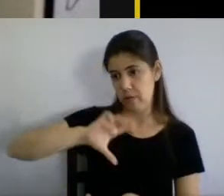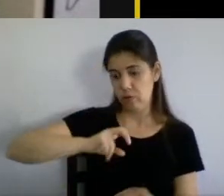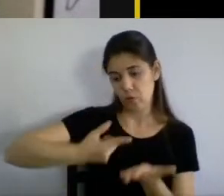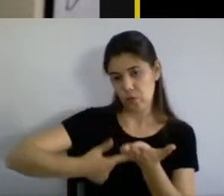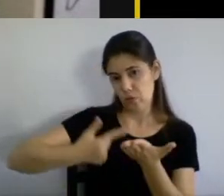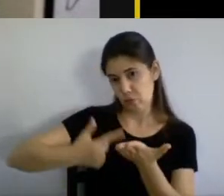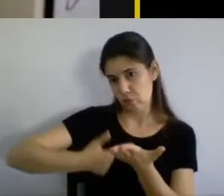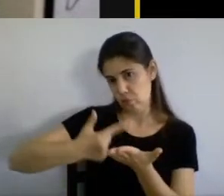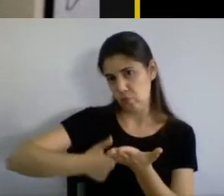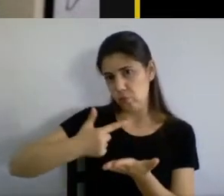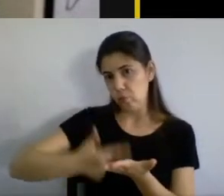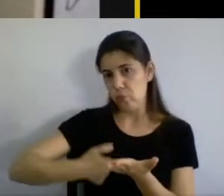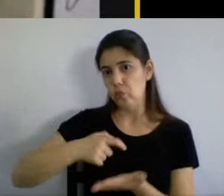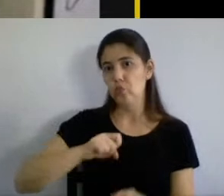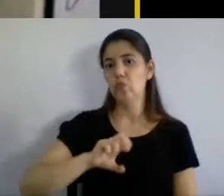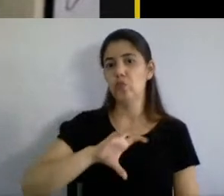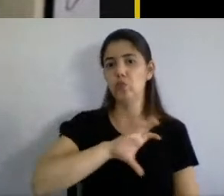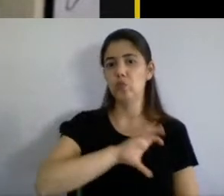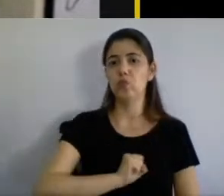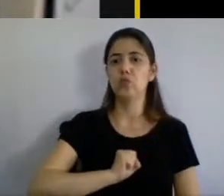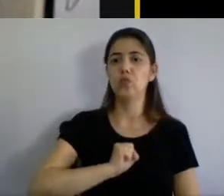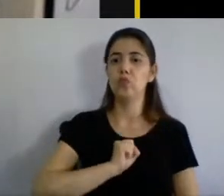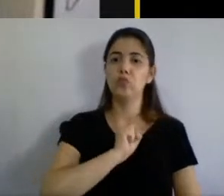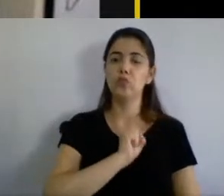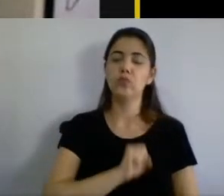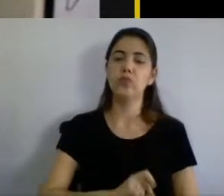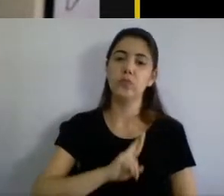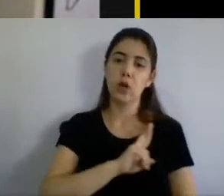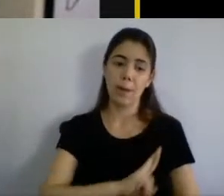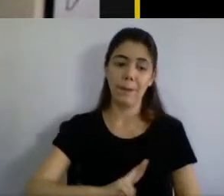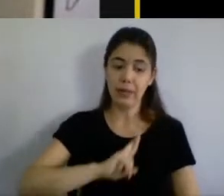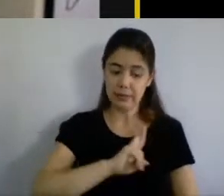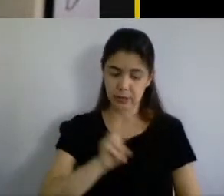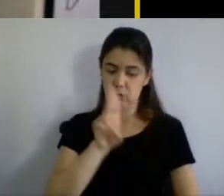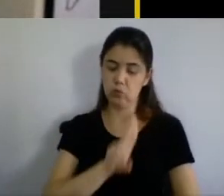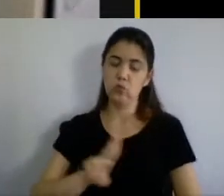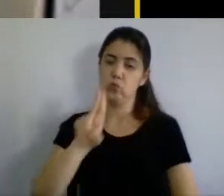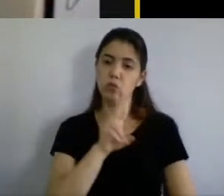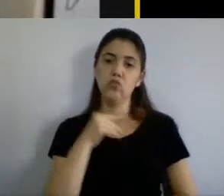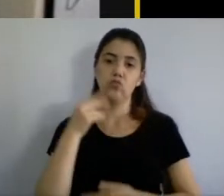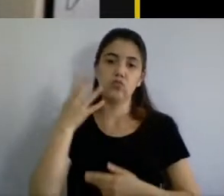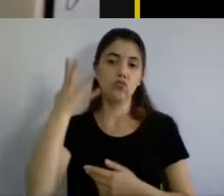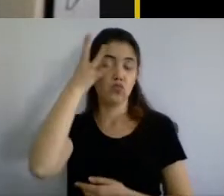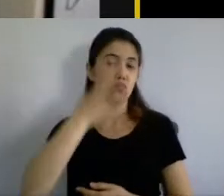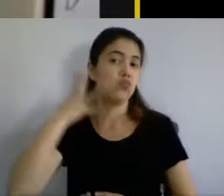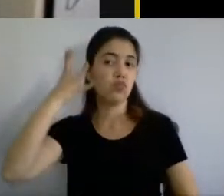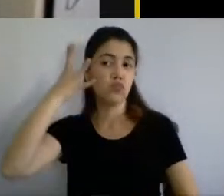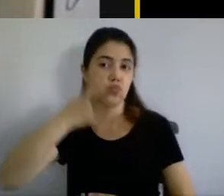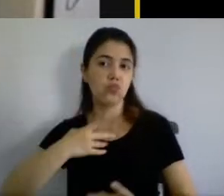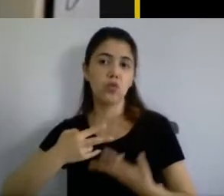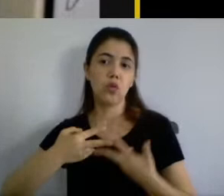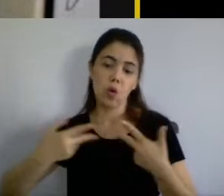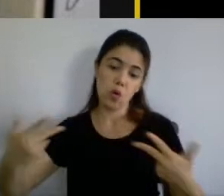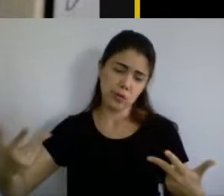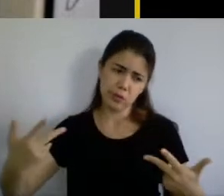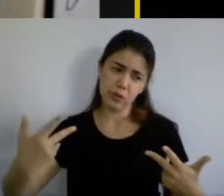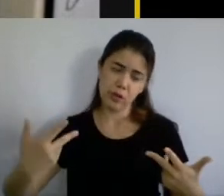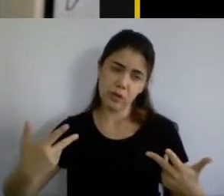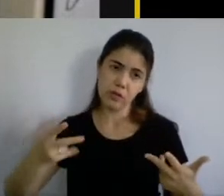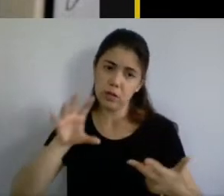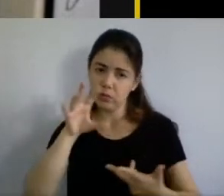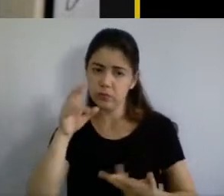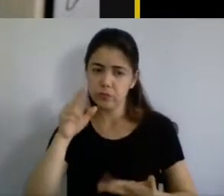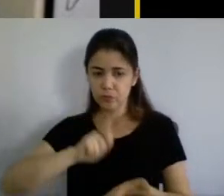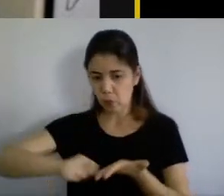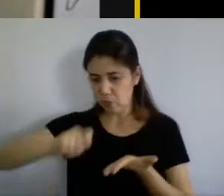de discursos de proprietários reais nordestinos que ele conheceu, e que constitui toda,